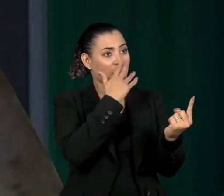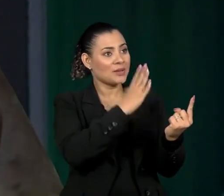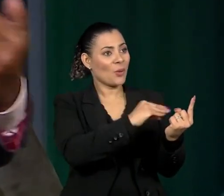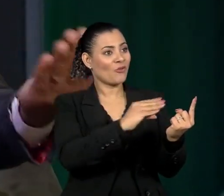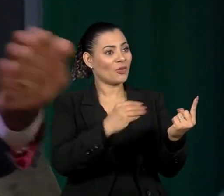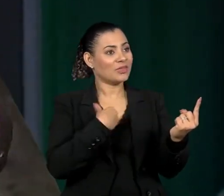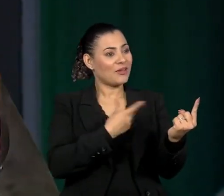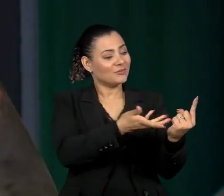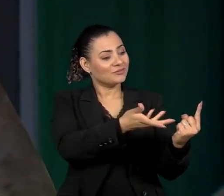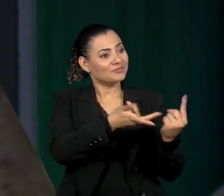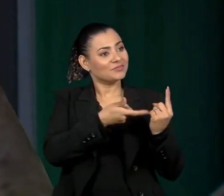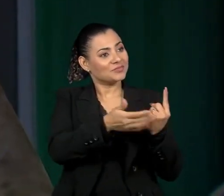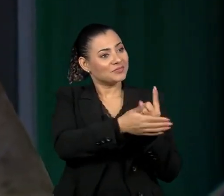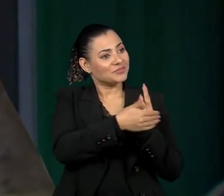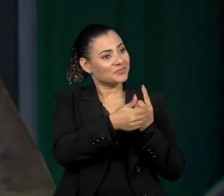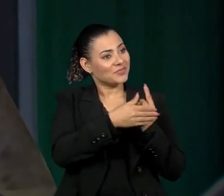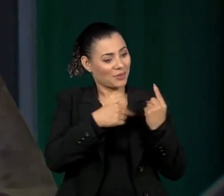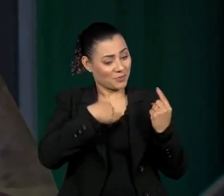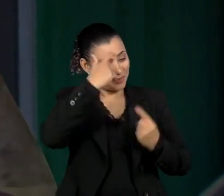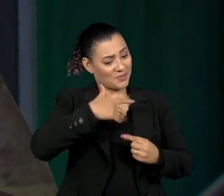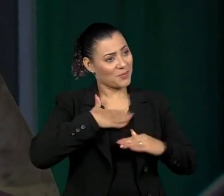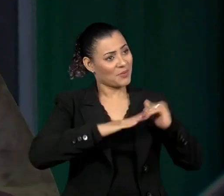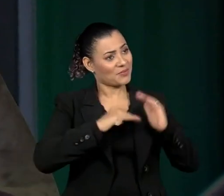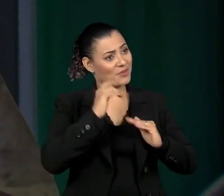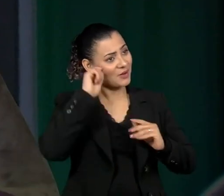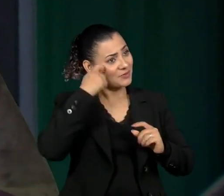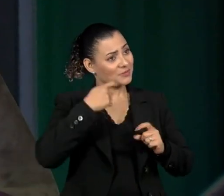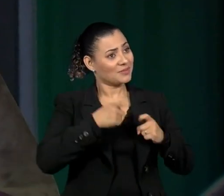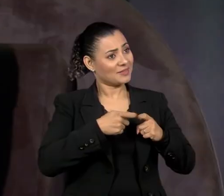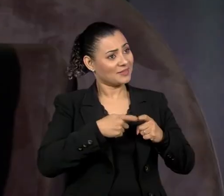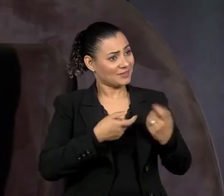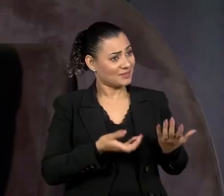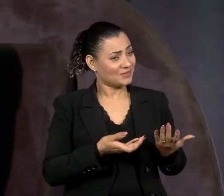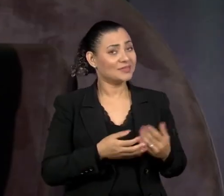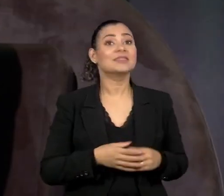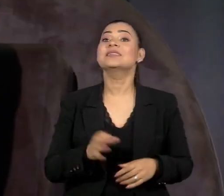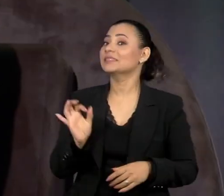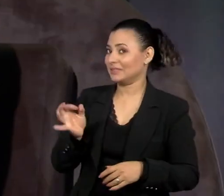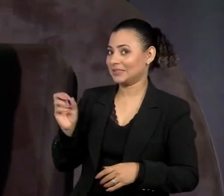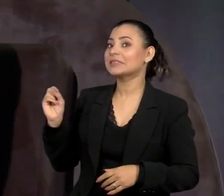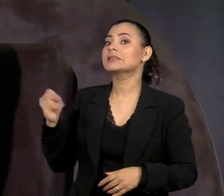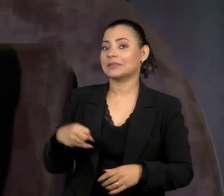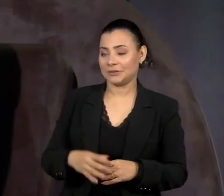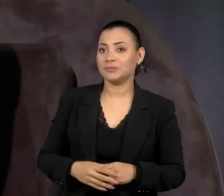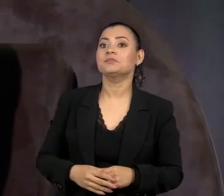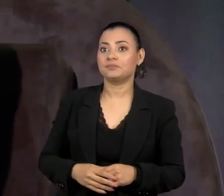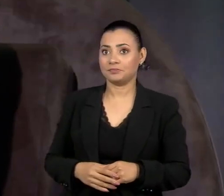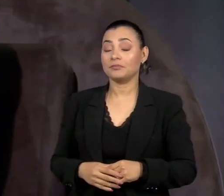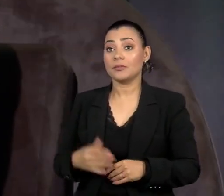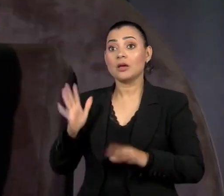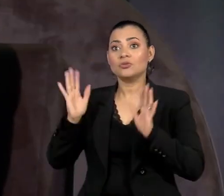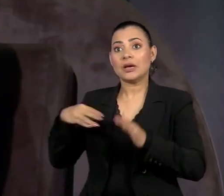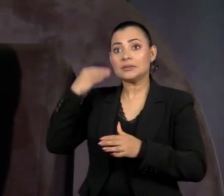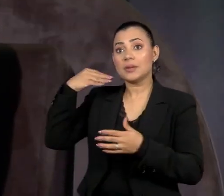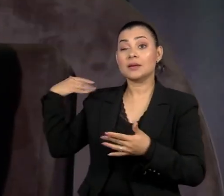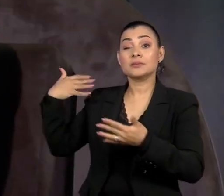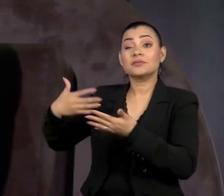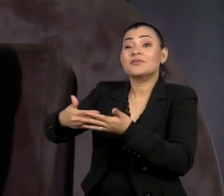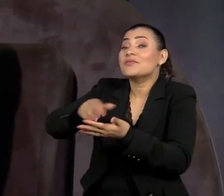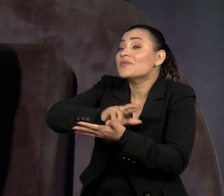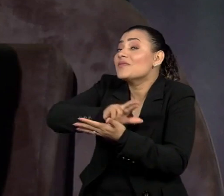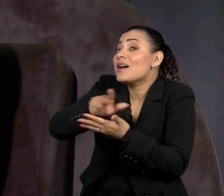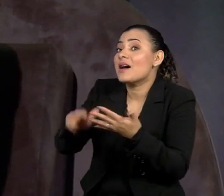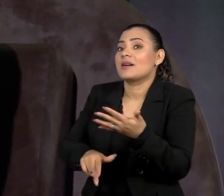mais acolhido sendo recebido por um profissional negro de medicina, na sua opinião? Sim, na minha opinião, sim. E eu já vivi muitas experiências interessantes